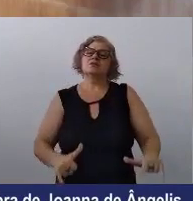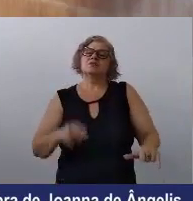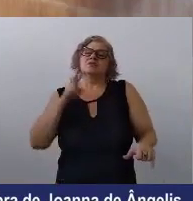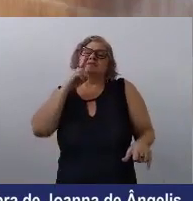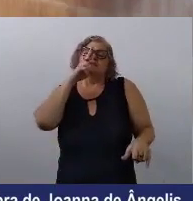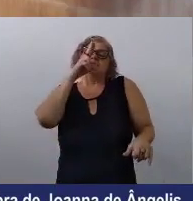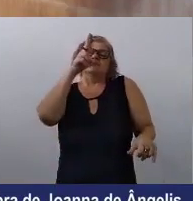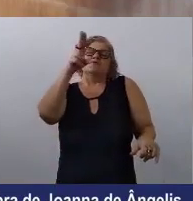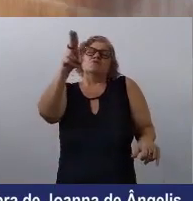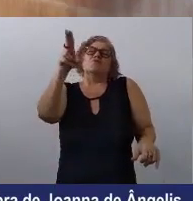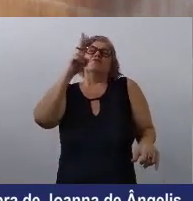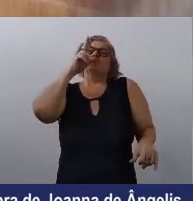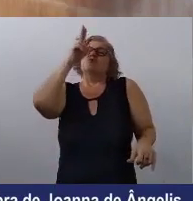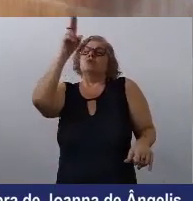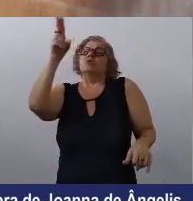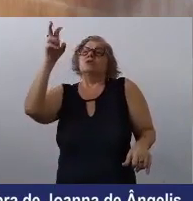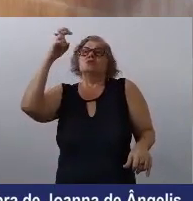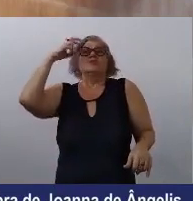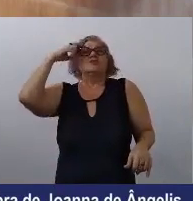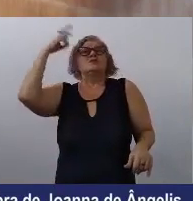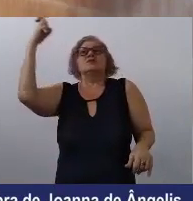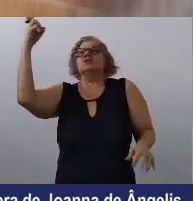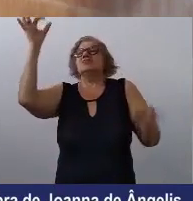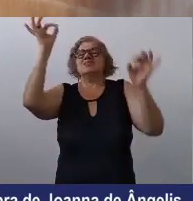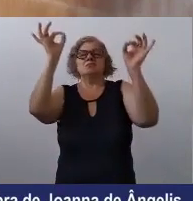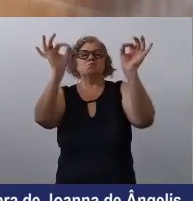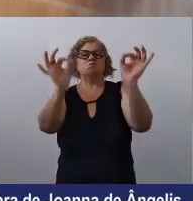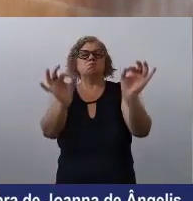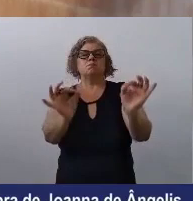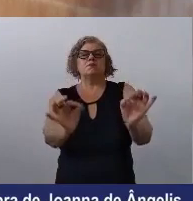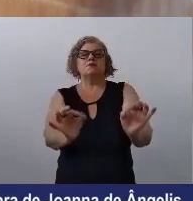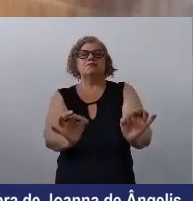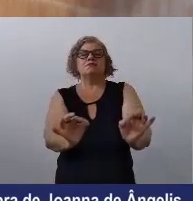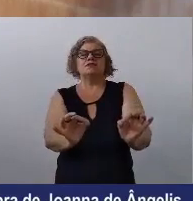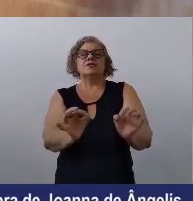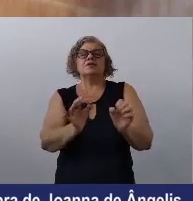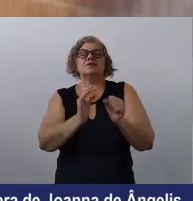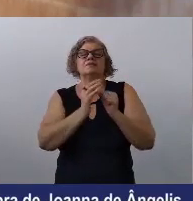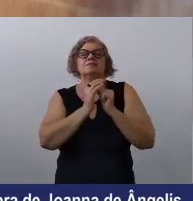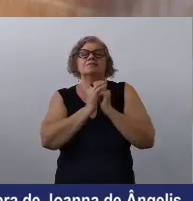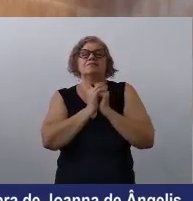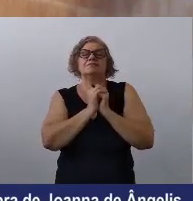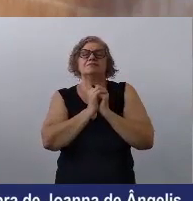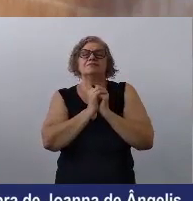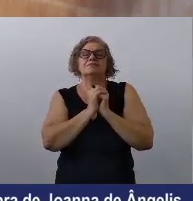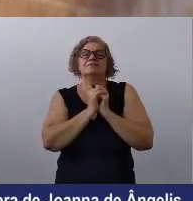a energia mais intensa, a inteligência mais perfeita.